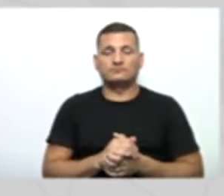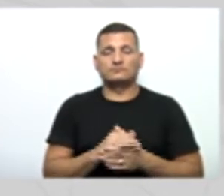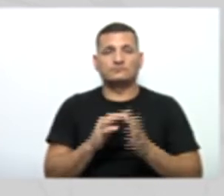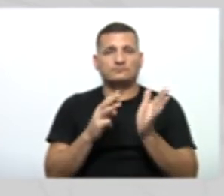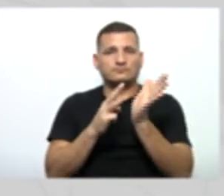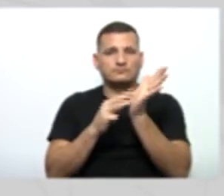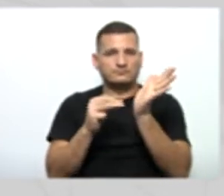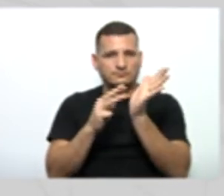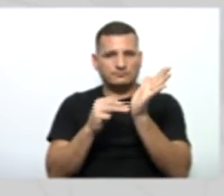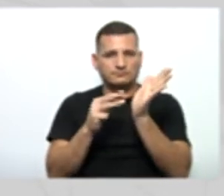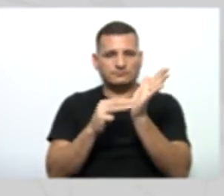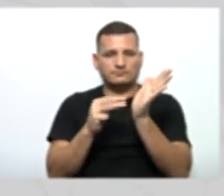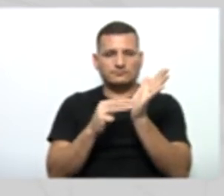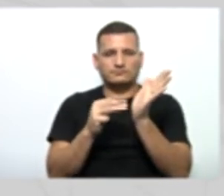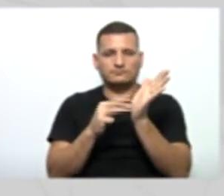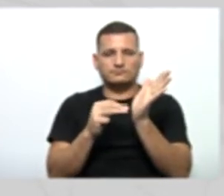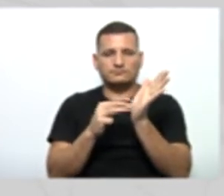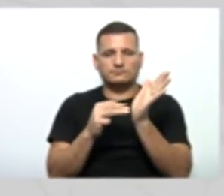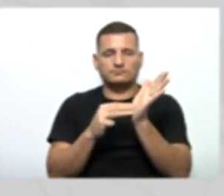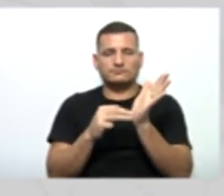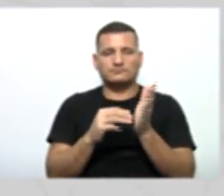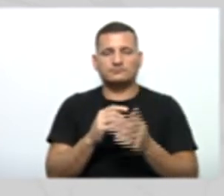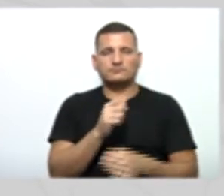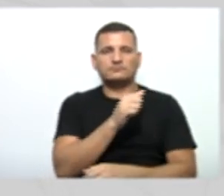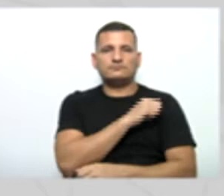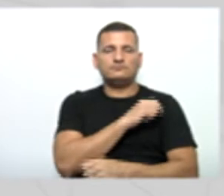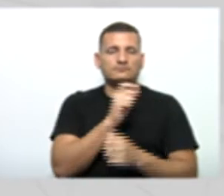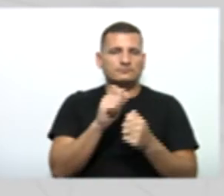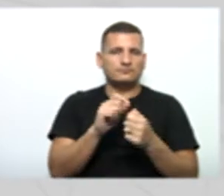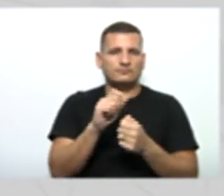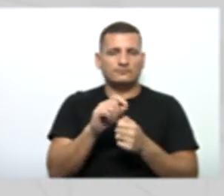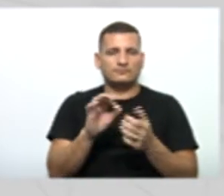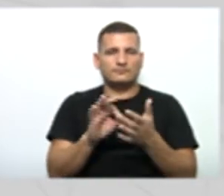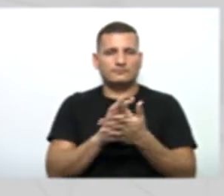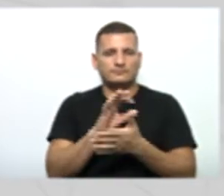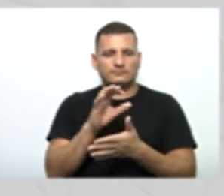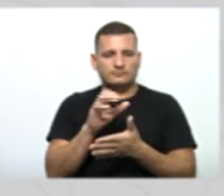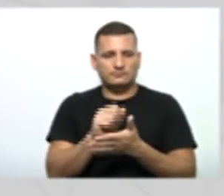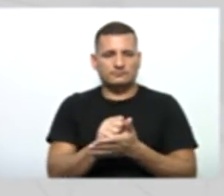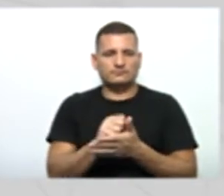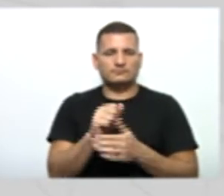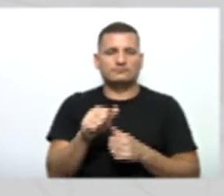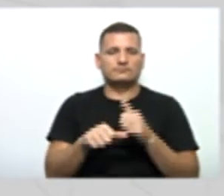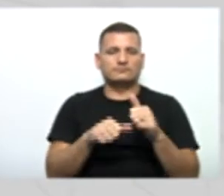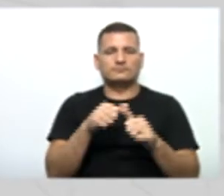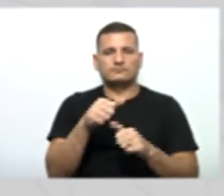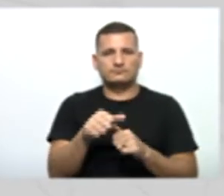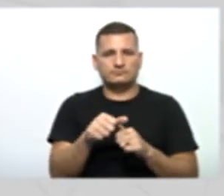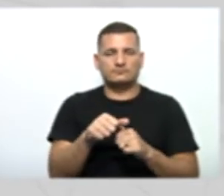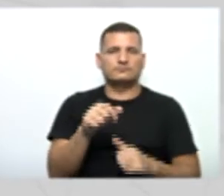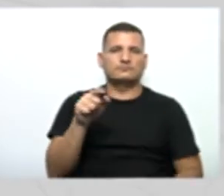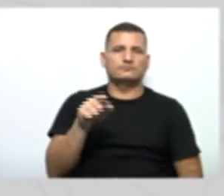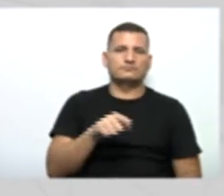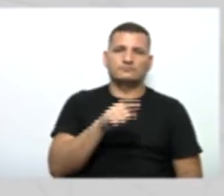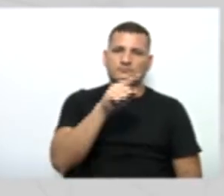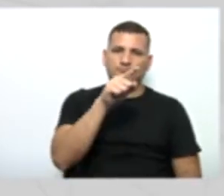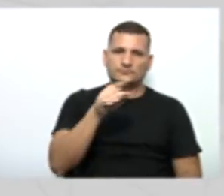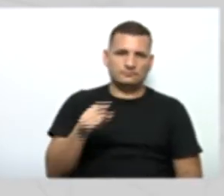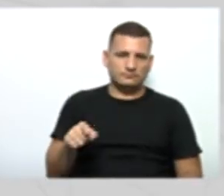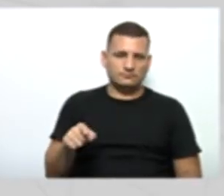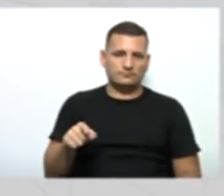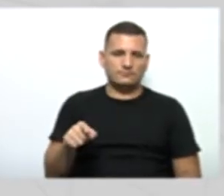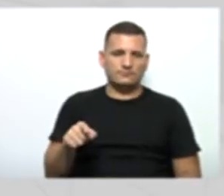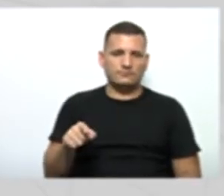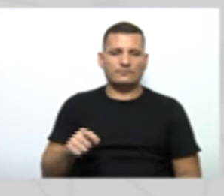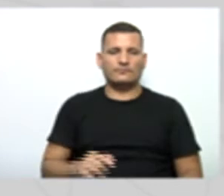da classe, ó. Então o aluno, ele vai ter o quê? Cadastrar, vai ter que atualizar e vai ter que ter excluir.